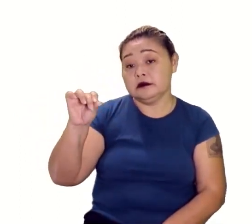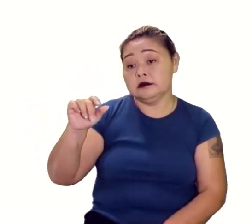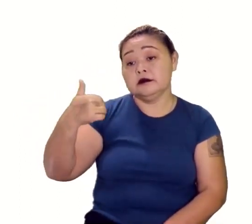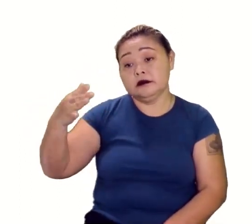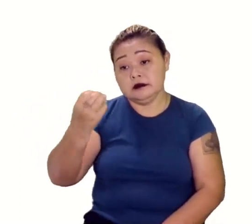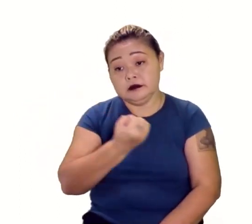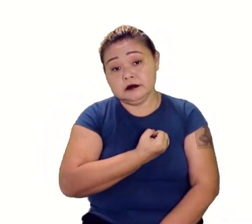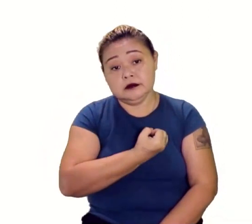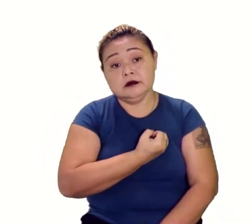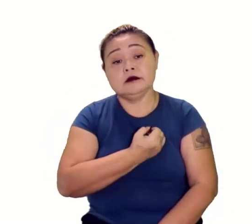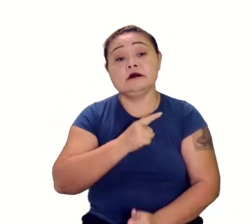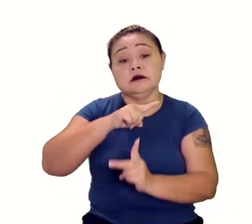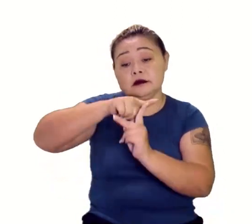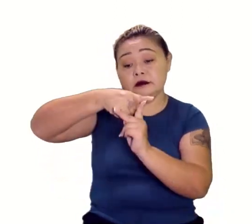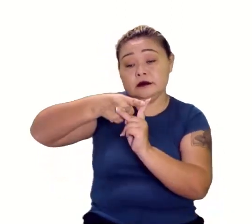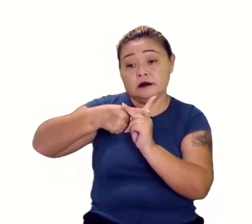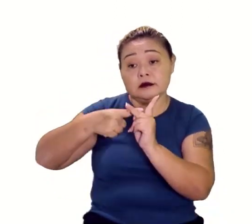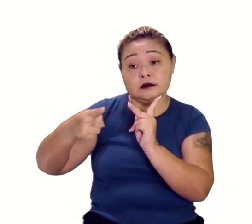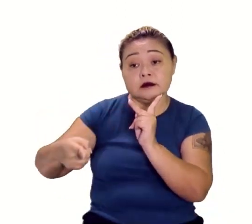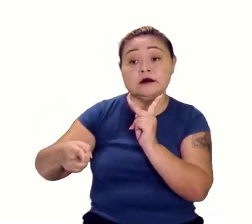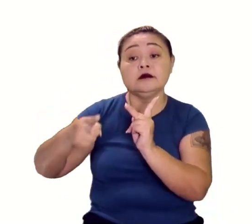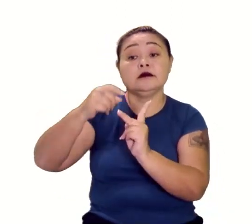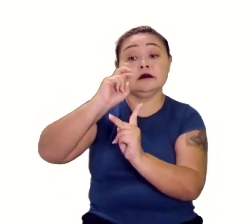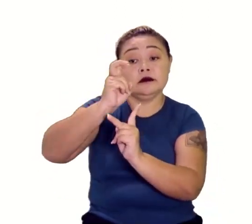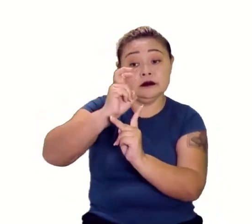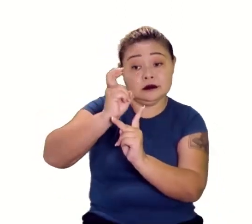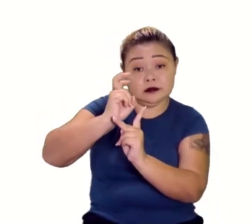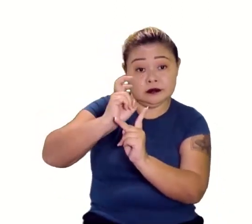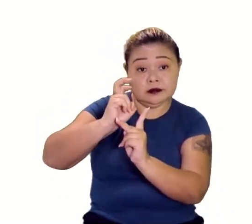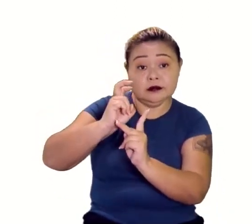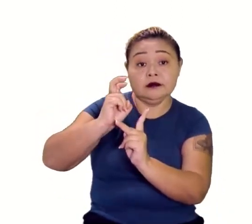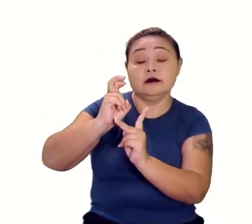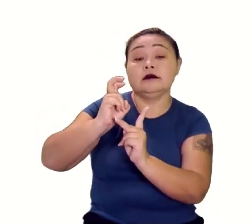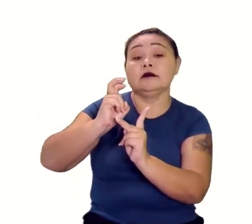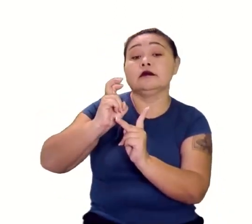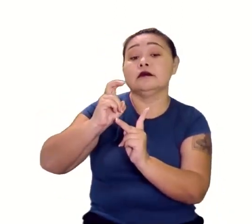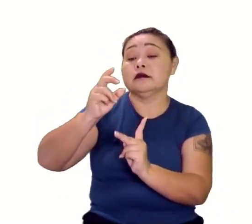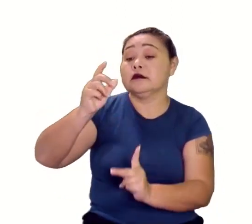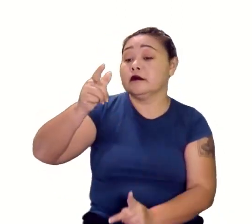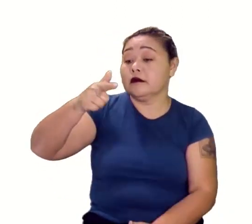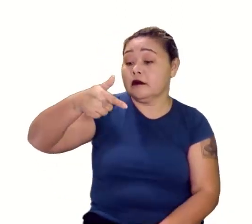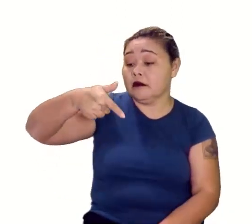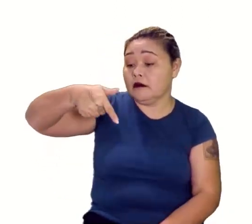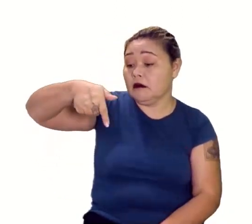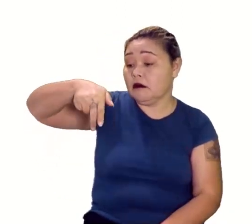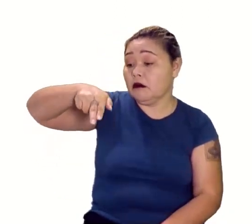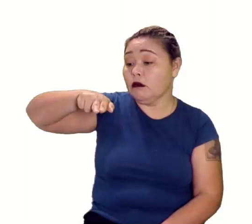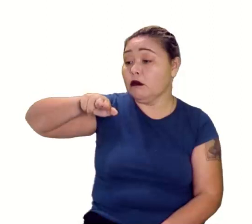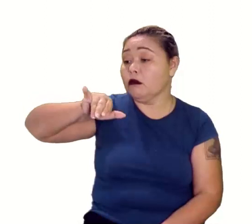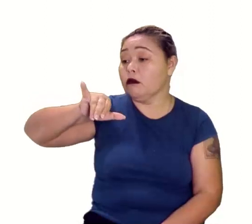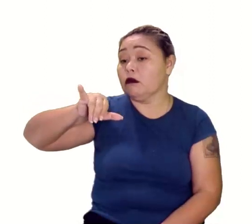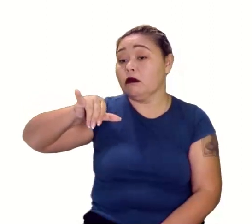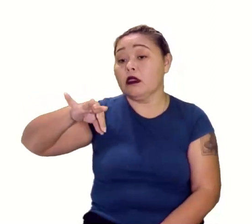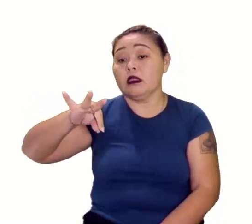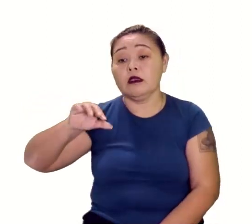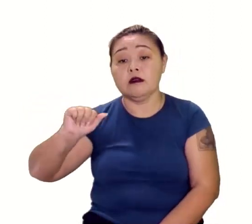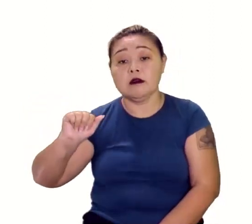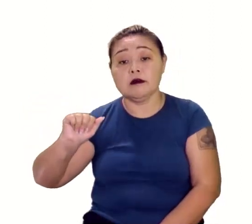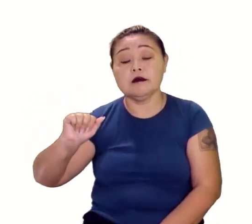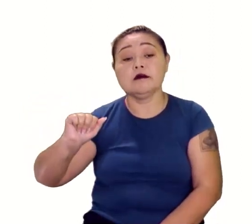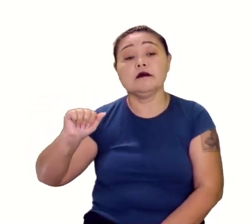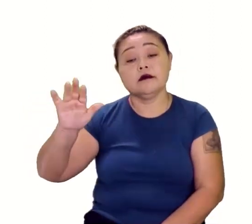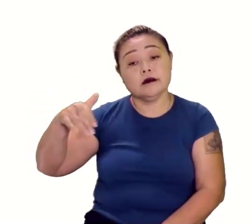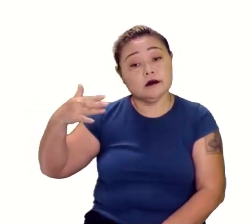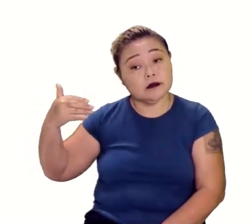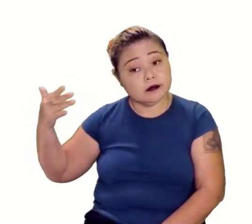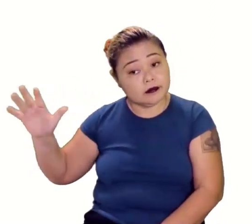tan, tan. E aqui, raiz o quê? Raiz quinta. Raiz quinta. De 729. De... Tan,